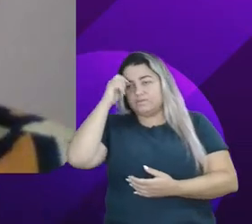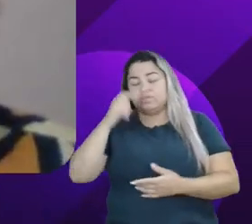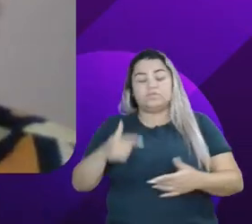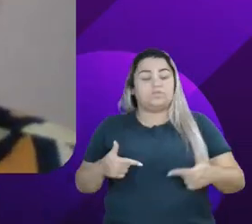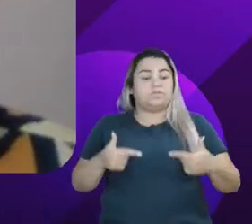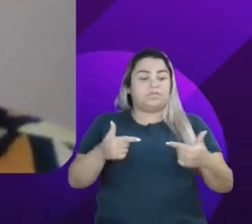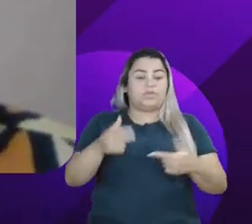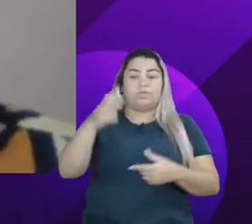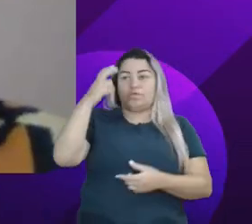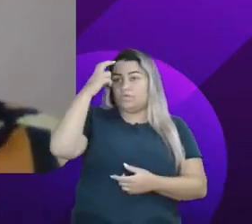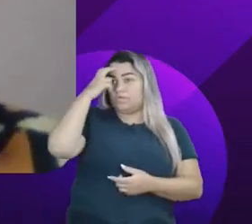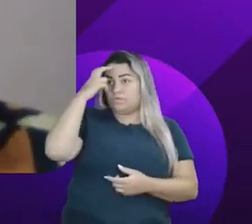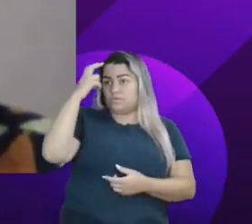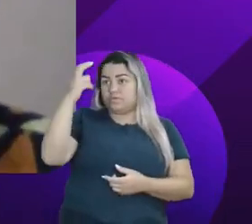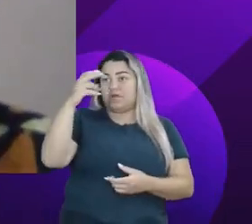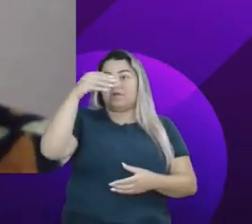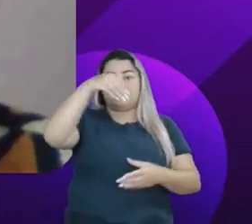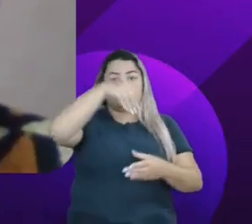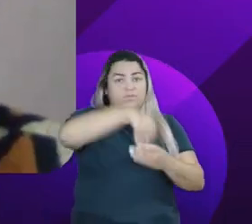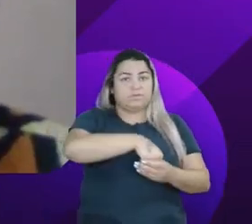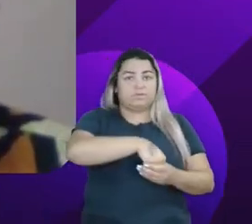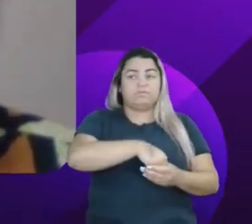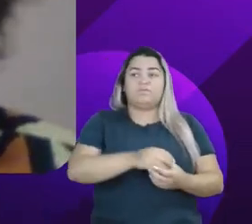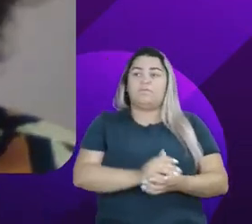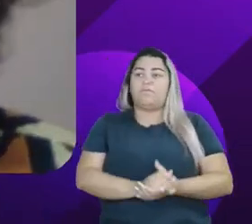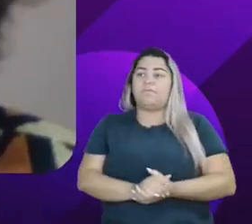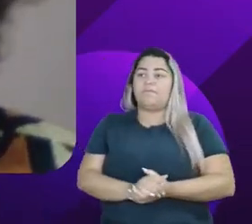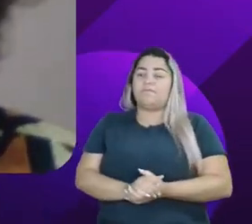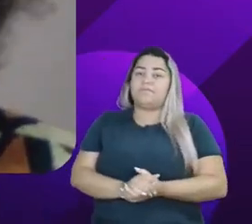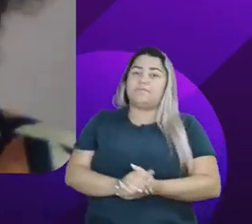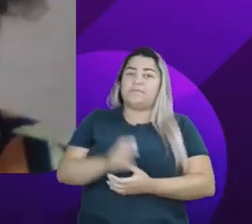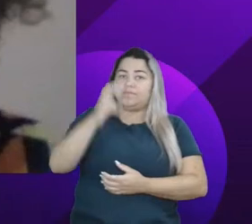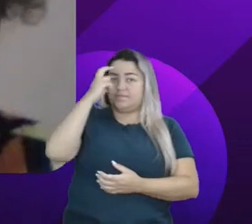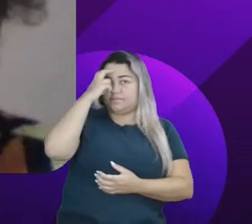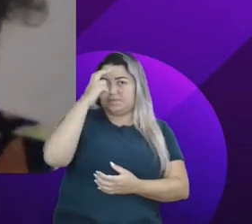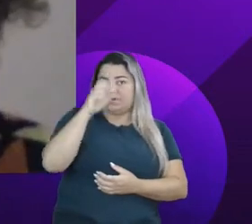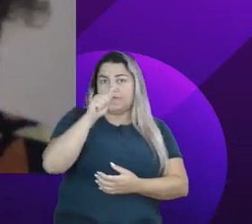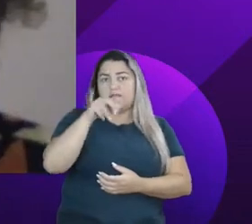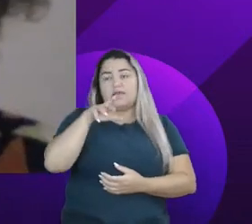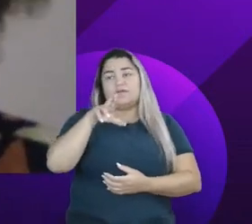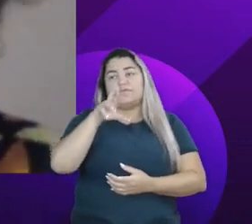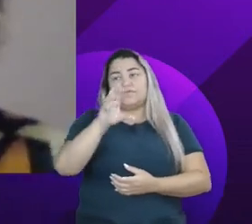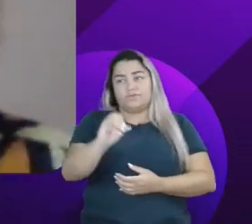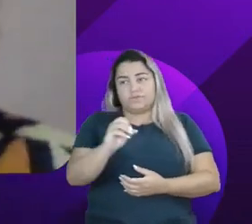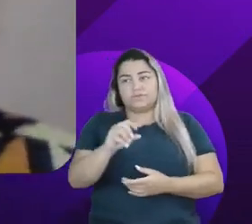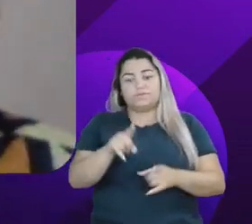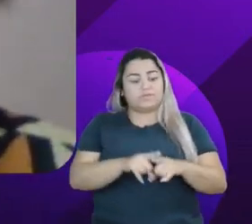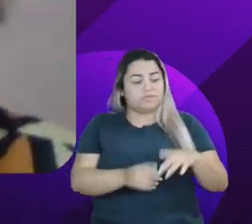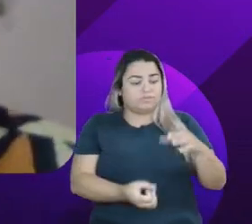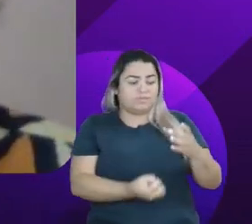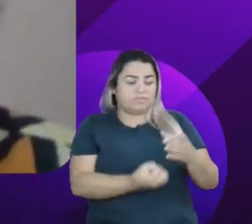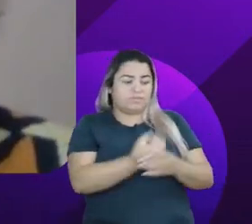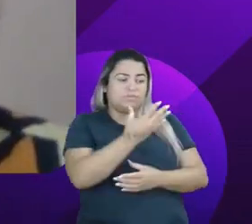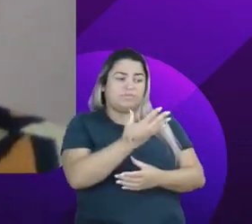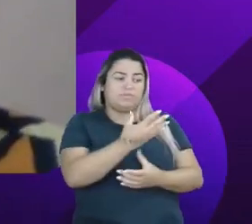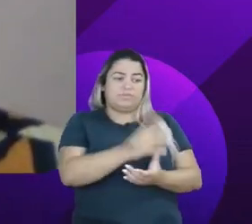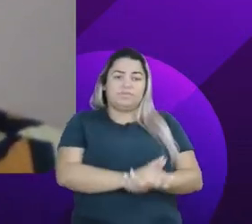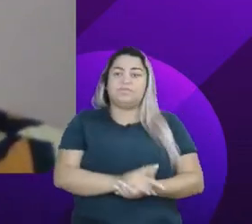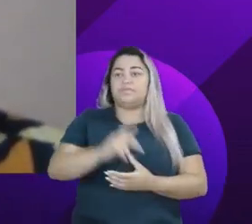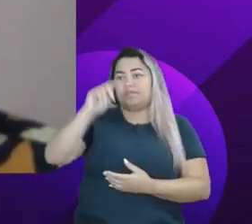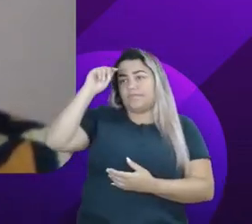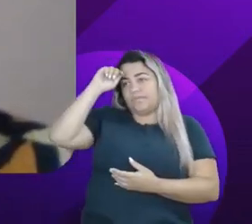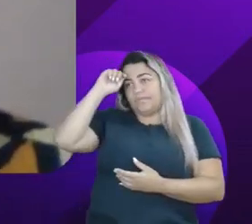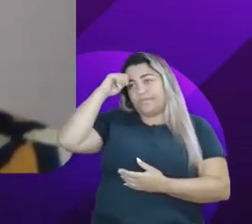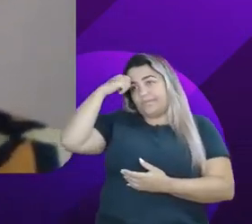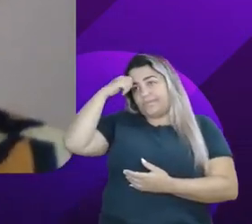militante cultural dentro da cultura afro, sou uma das fundadoras do grupo Afrocultural Coisa de Negro,